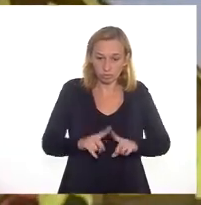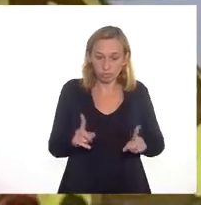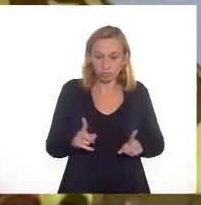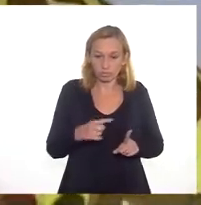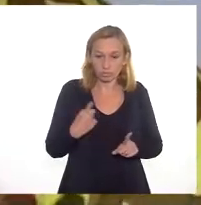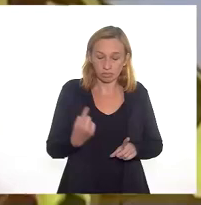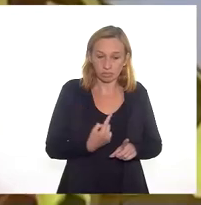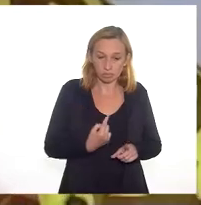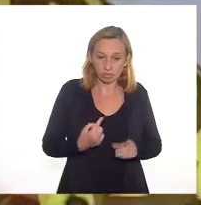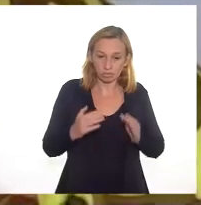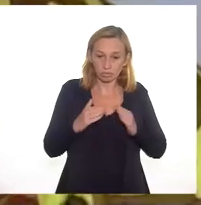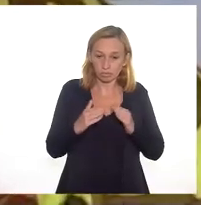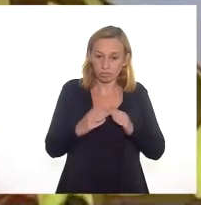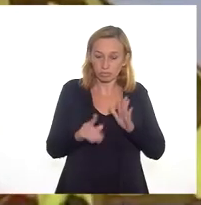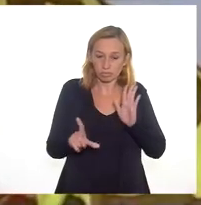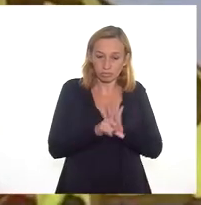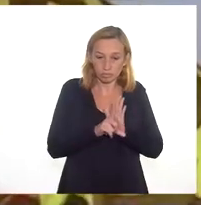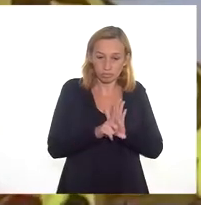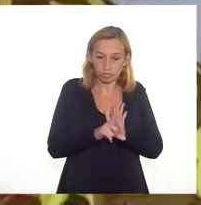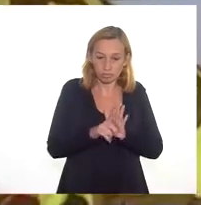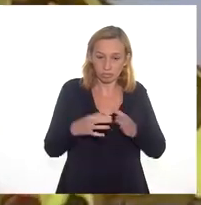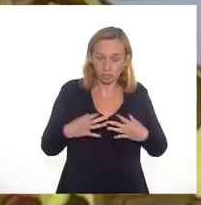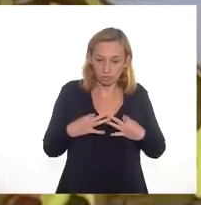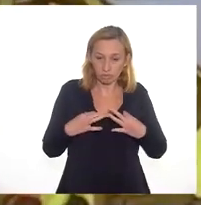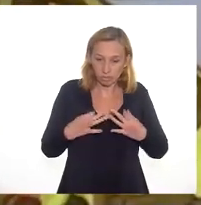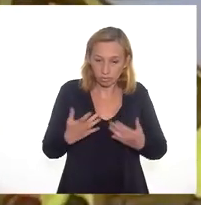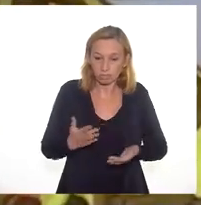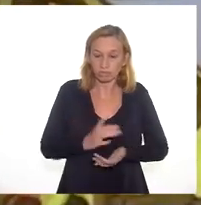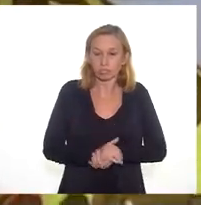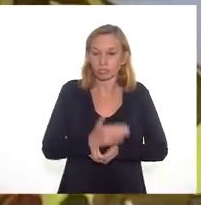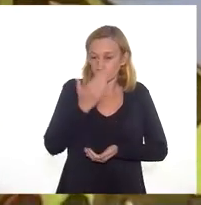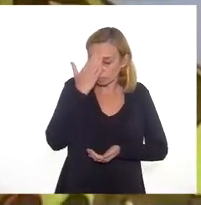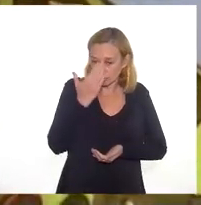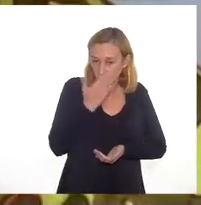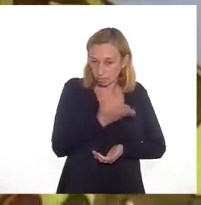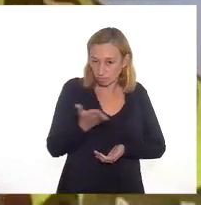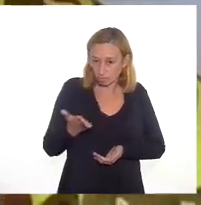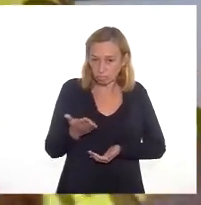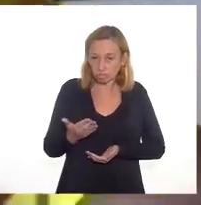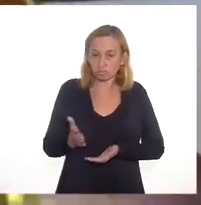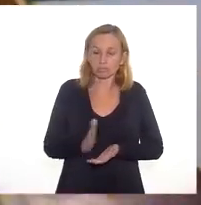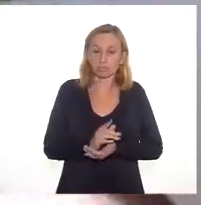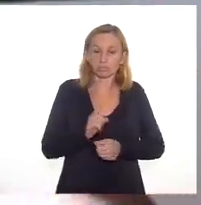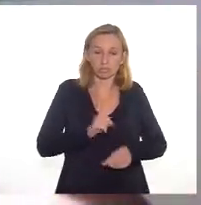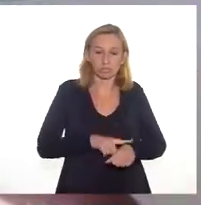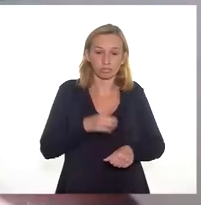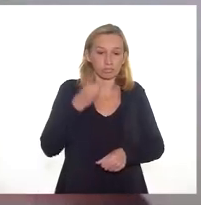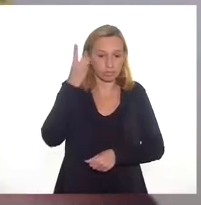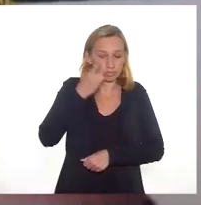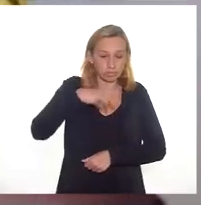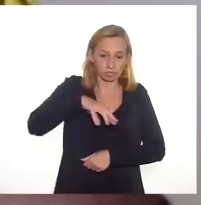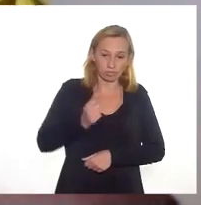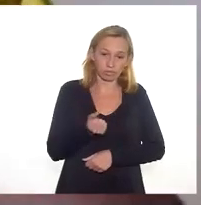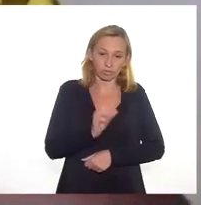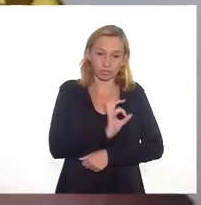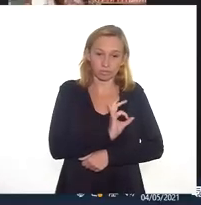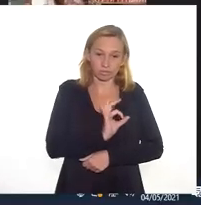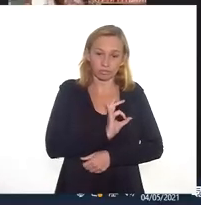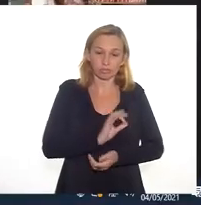nós, enquanto Casa Legislativa, nos colocamos à altura. Obrigada pela compreensão no tempo, deputada Marta Rocha.